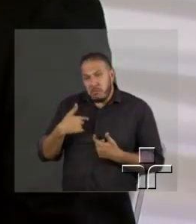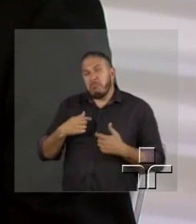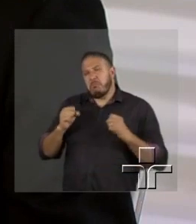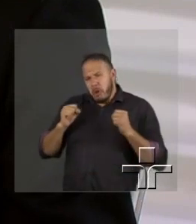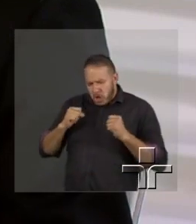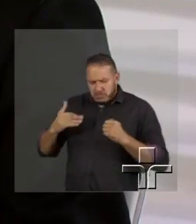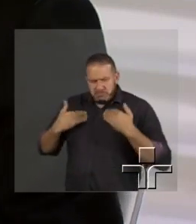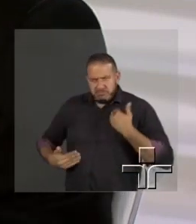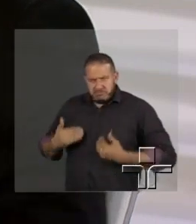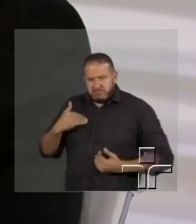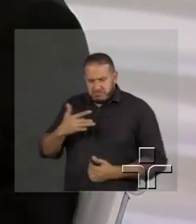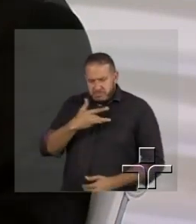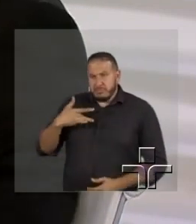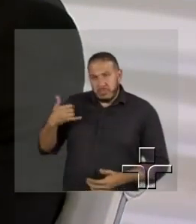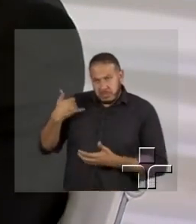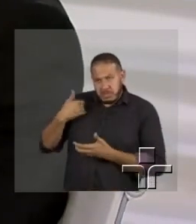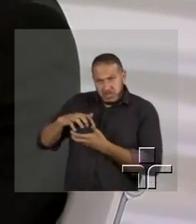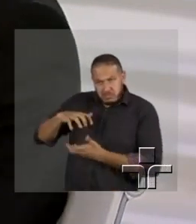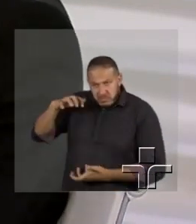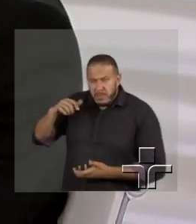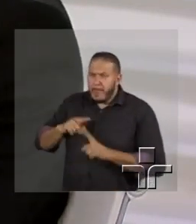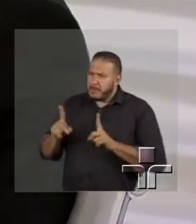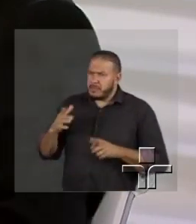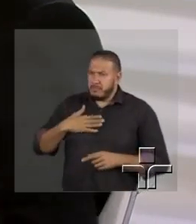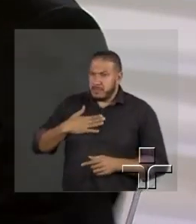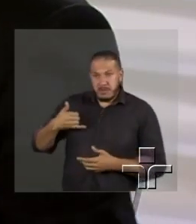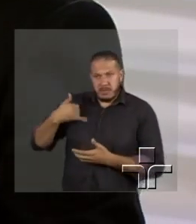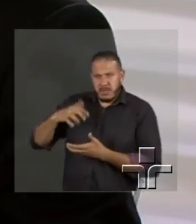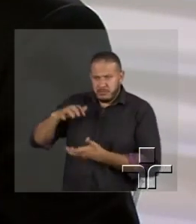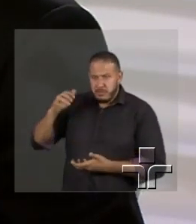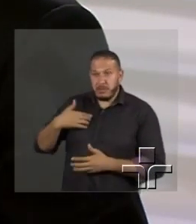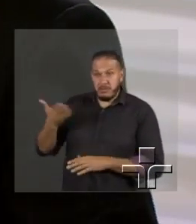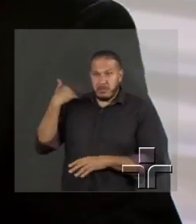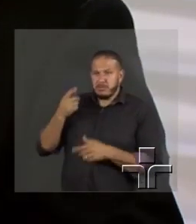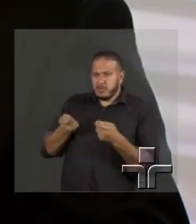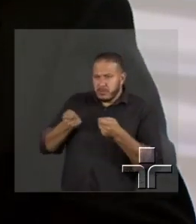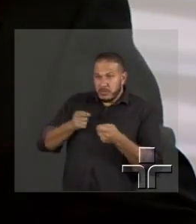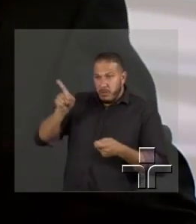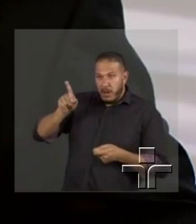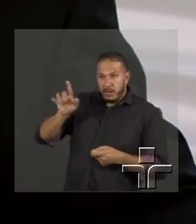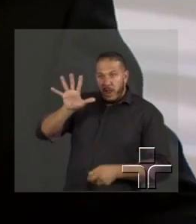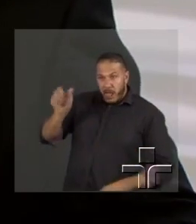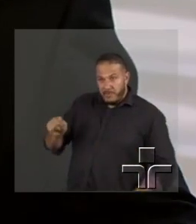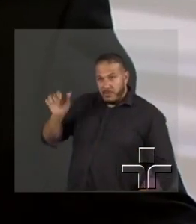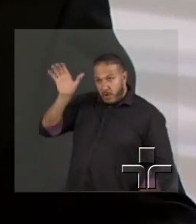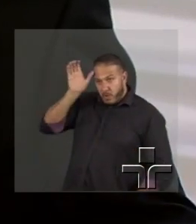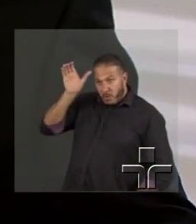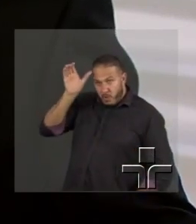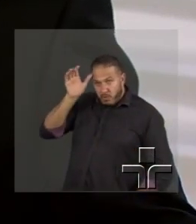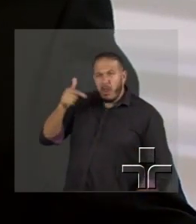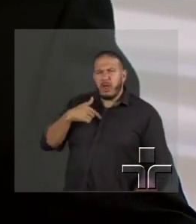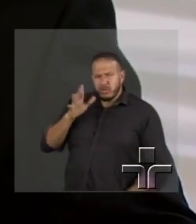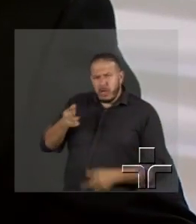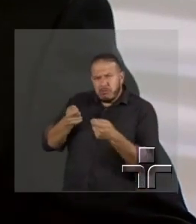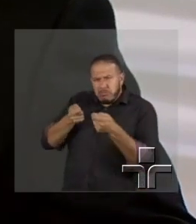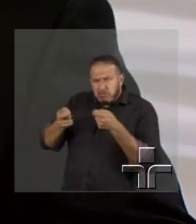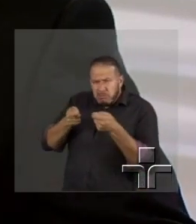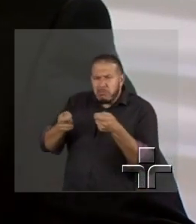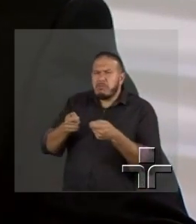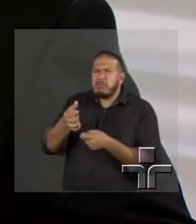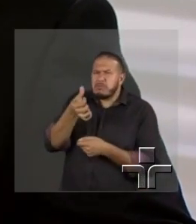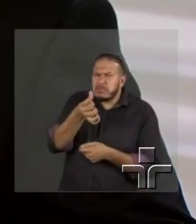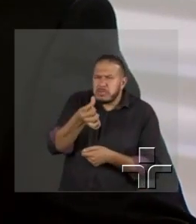Justiça do governo Bolsonaro? Do ponto de vista individual, eu não posso falar que essa sensação é só dele, né? Se valeu a